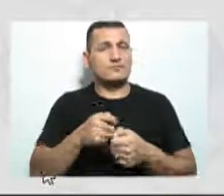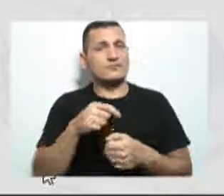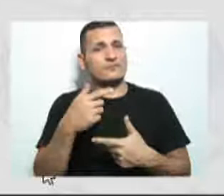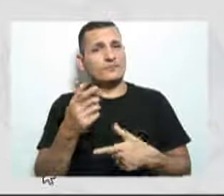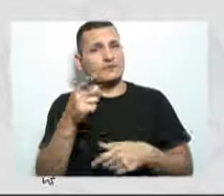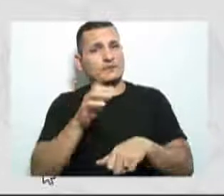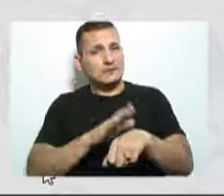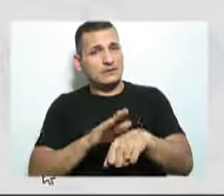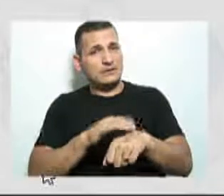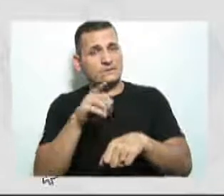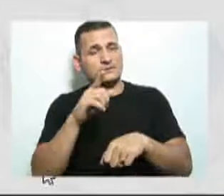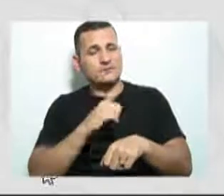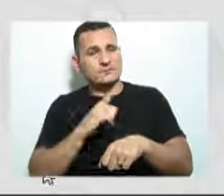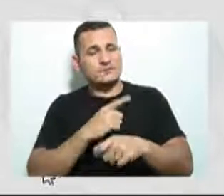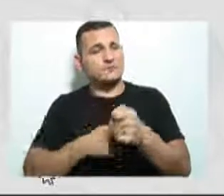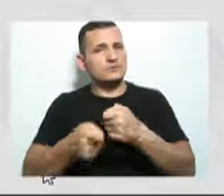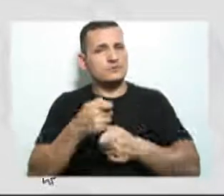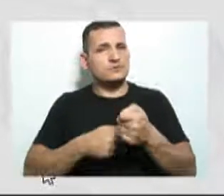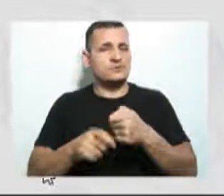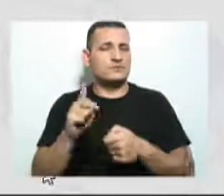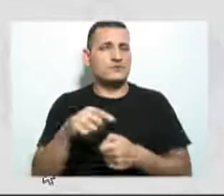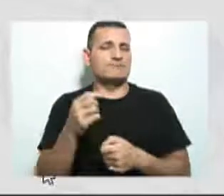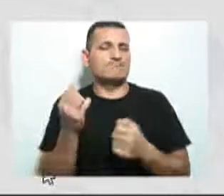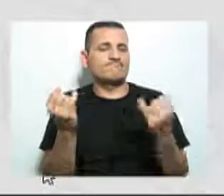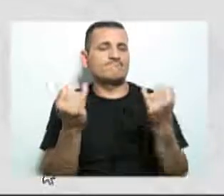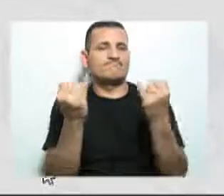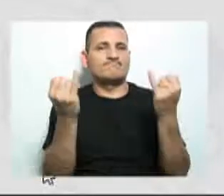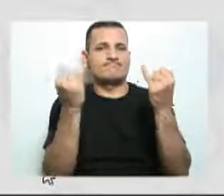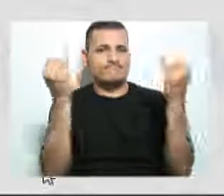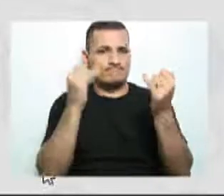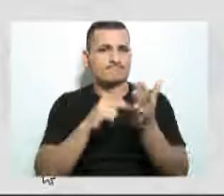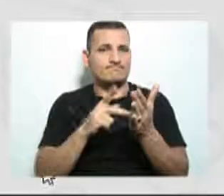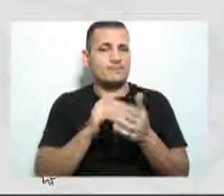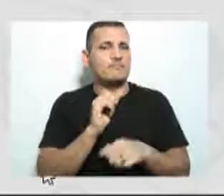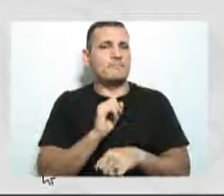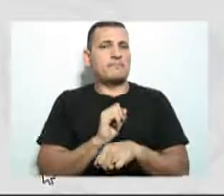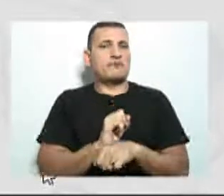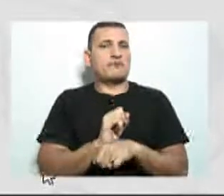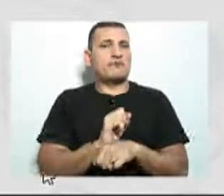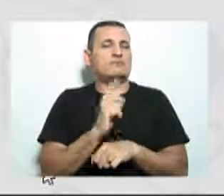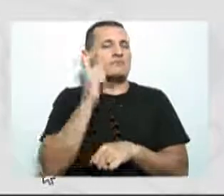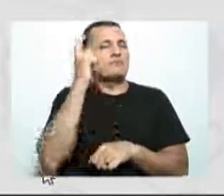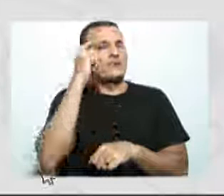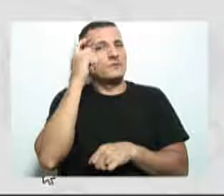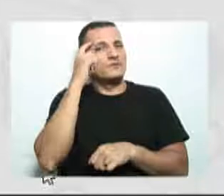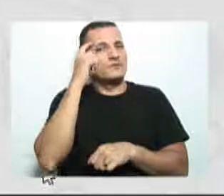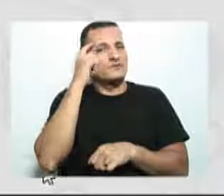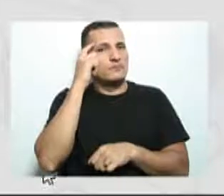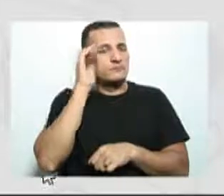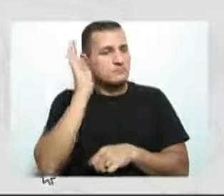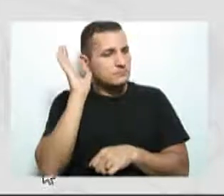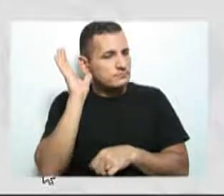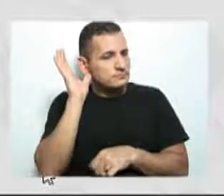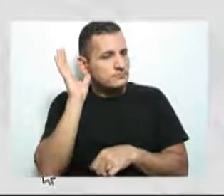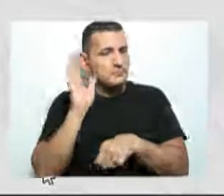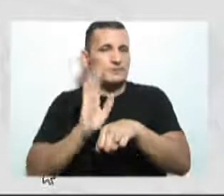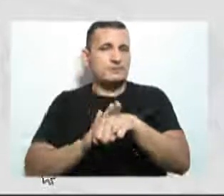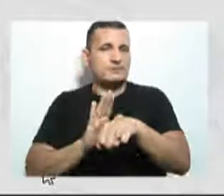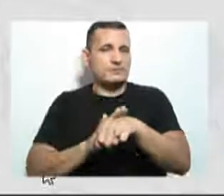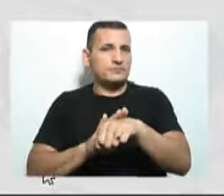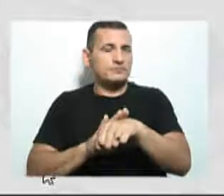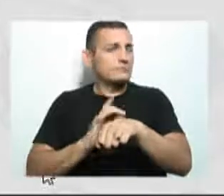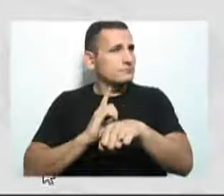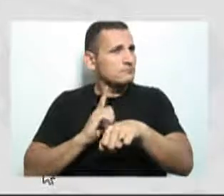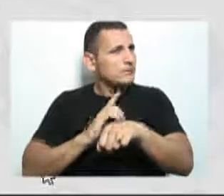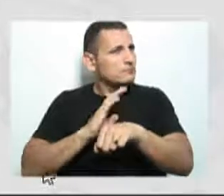você terá na negociação é precioso. Pare agora e pense um pouco. Ouça o tempo. Ele está